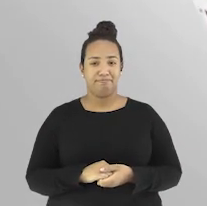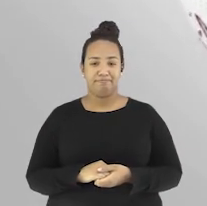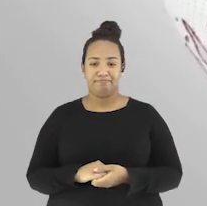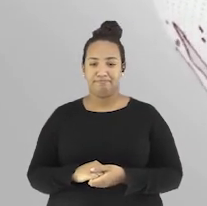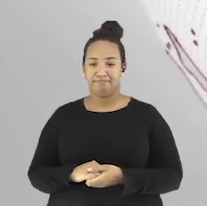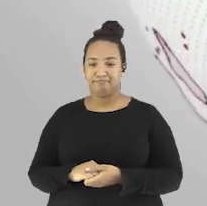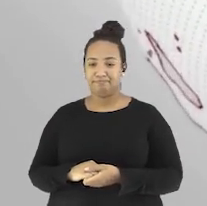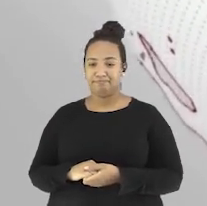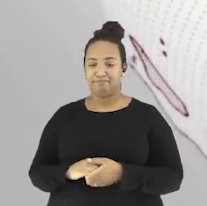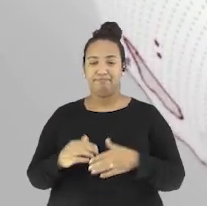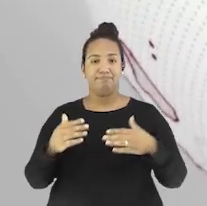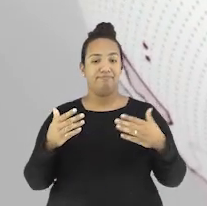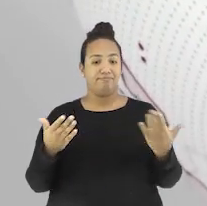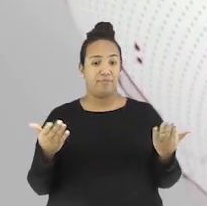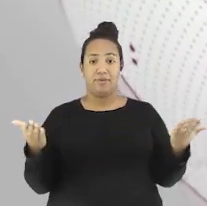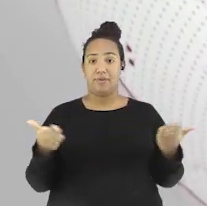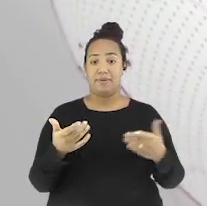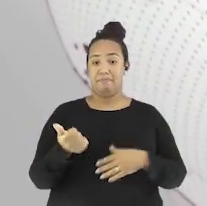de Geografia.